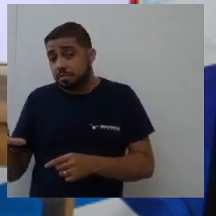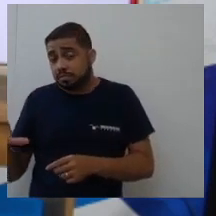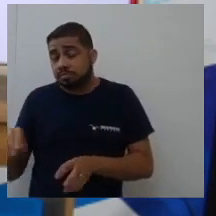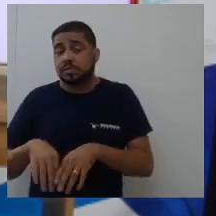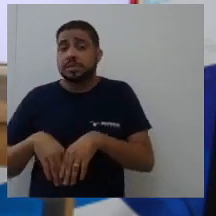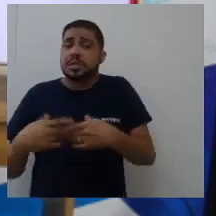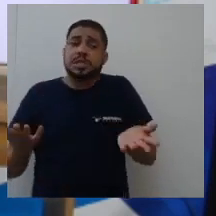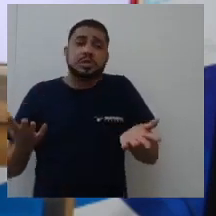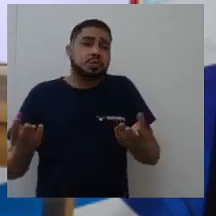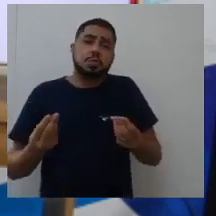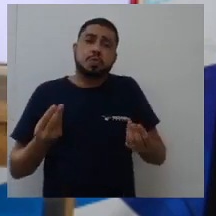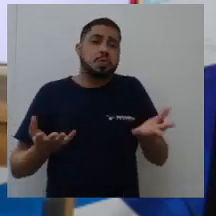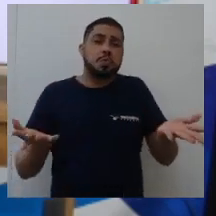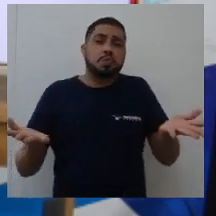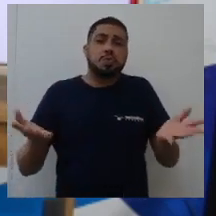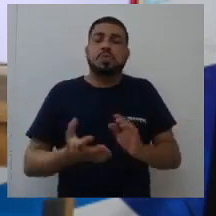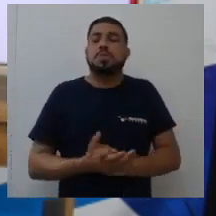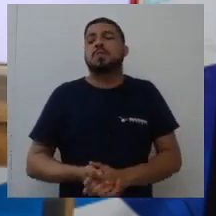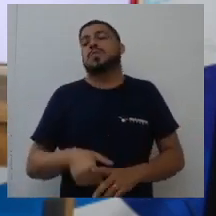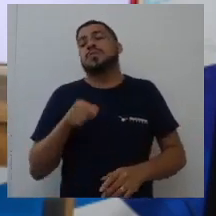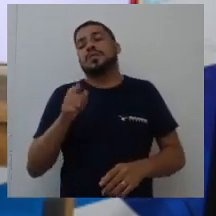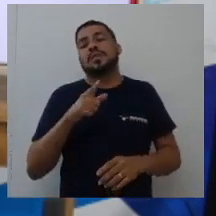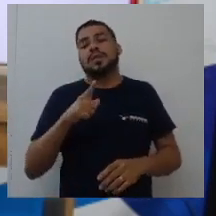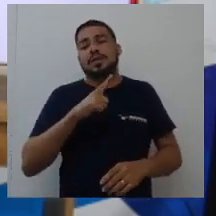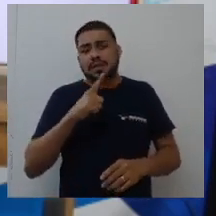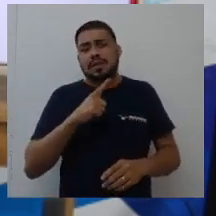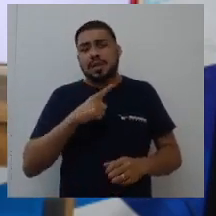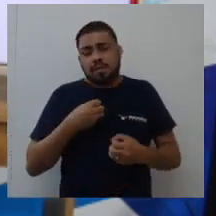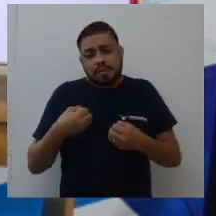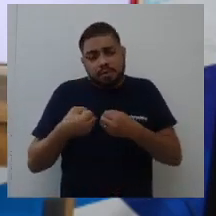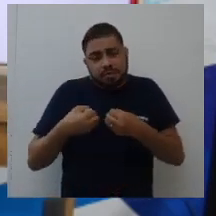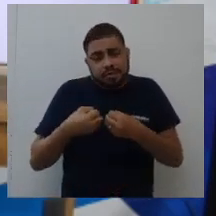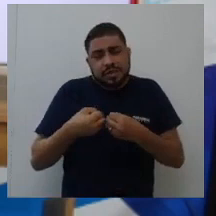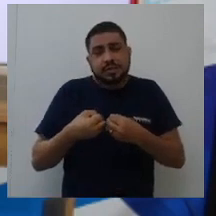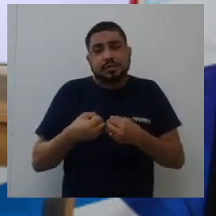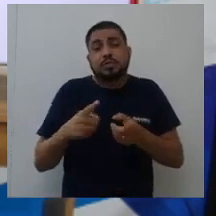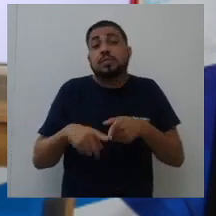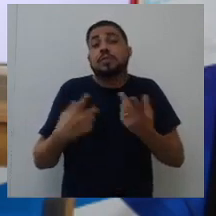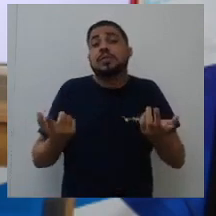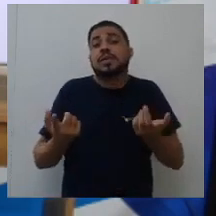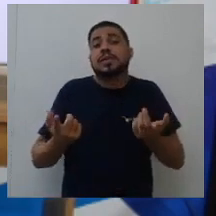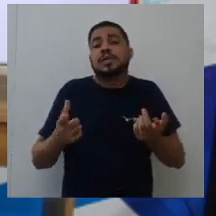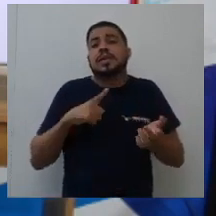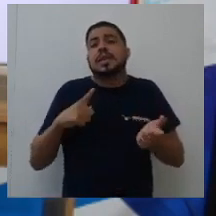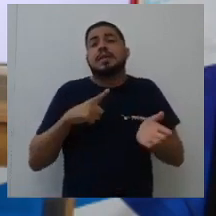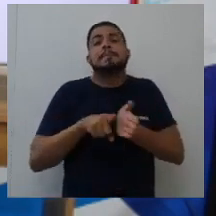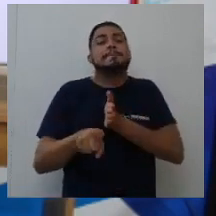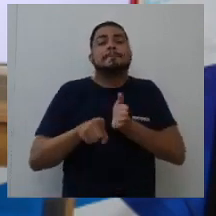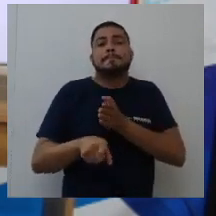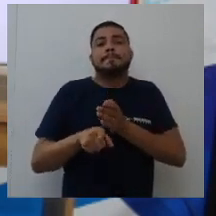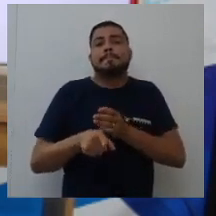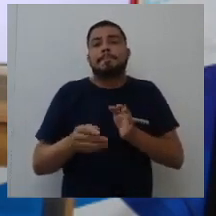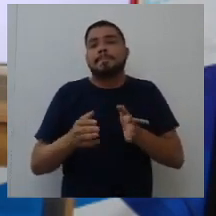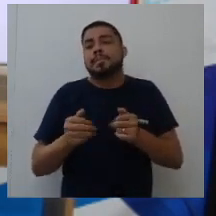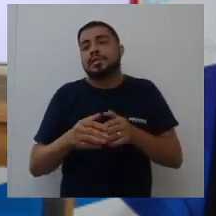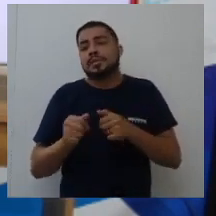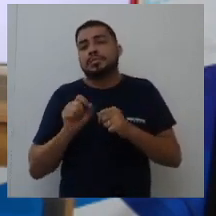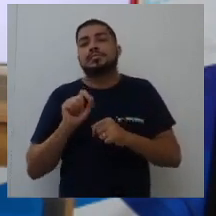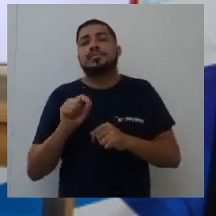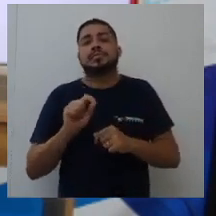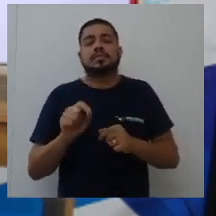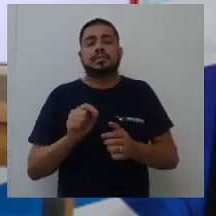for aí, você vai ter uma aproximação aí. O que é que a questão está pedindo aí? A questão está